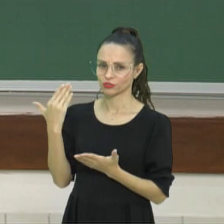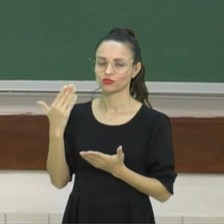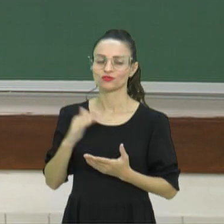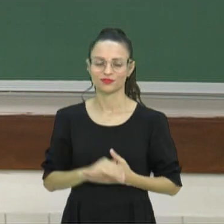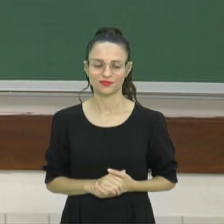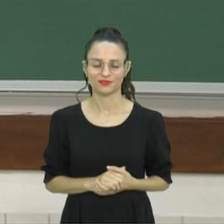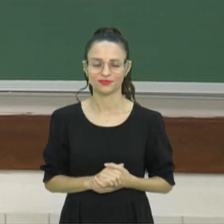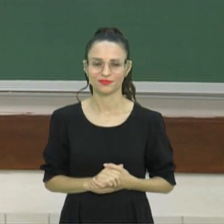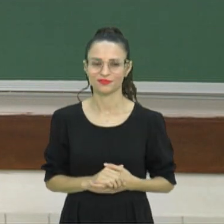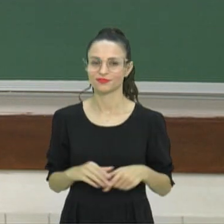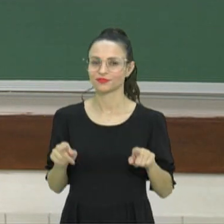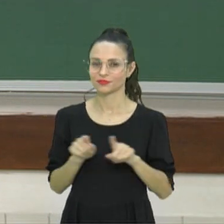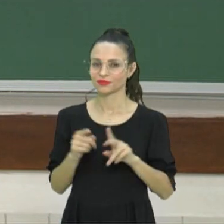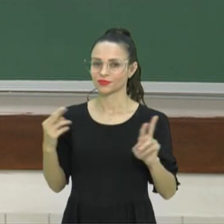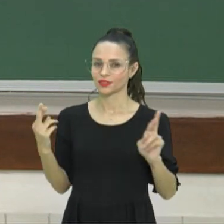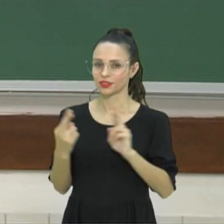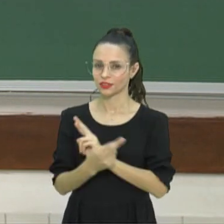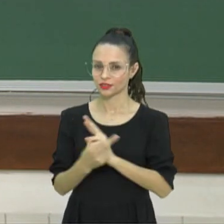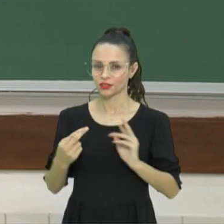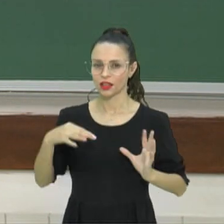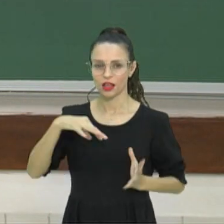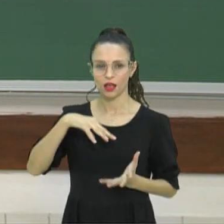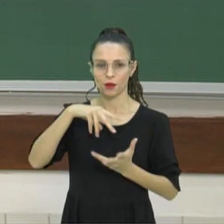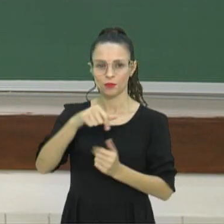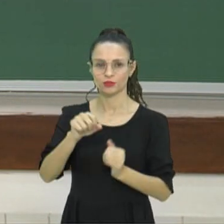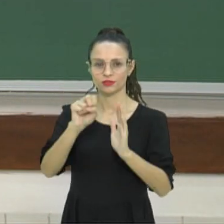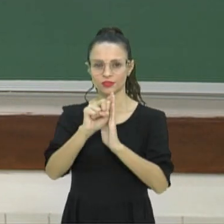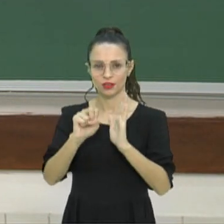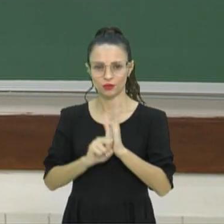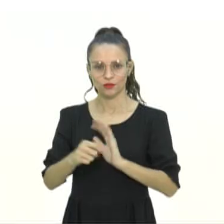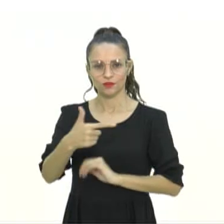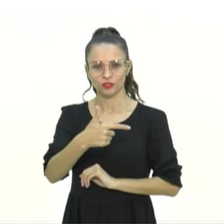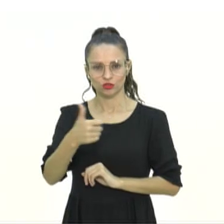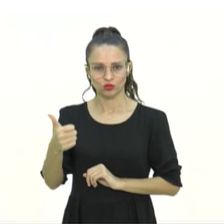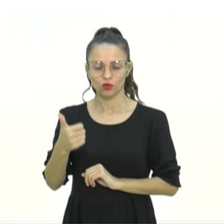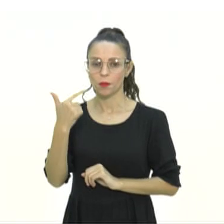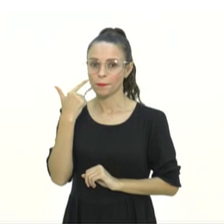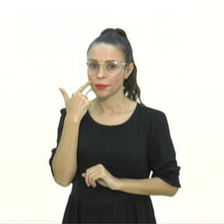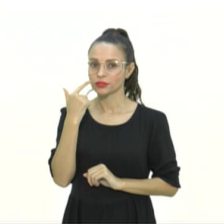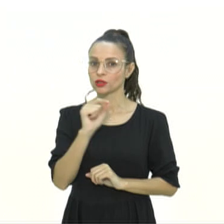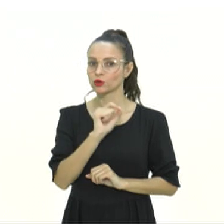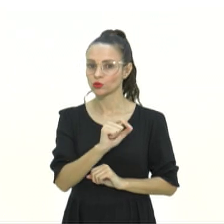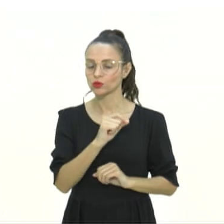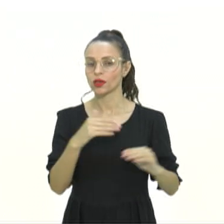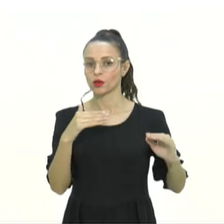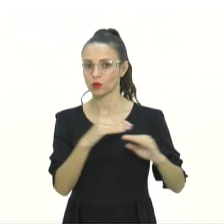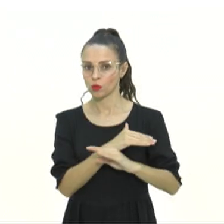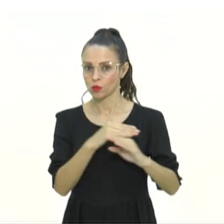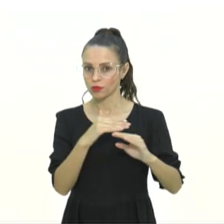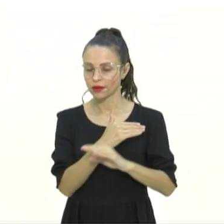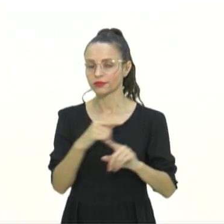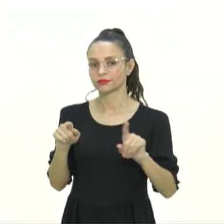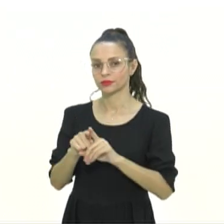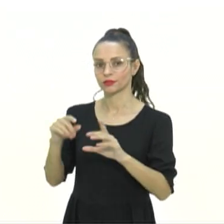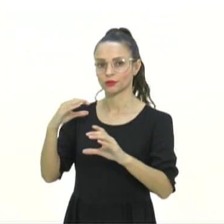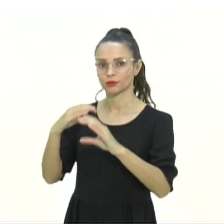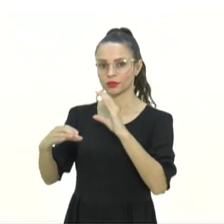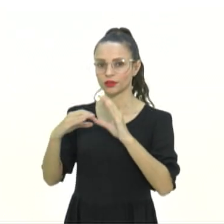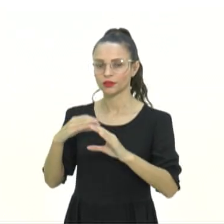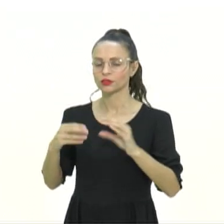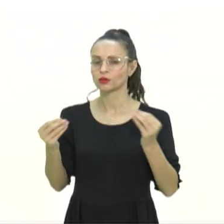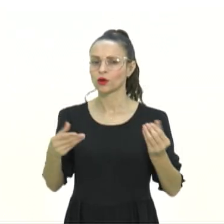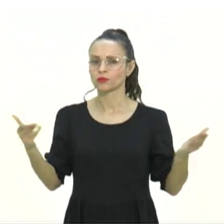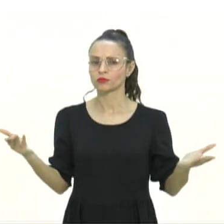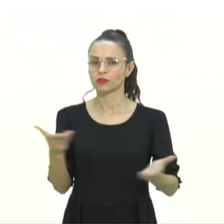vez, relacionados ao mundo no século XXI, considerando então os meios de transporte e comunicações. A dinâmica que nós